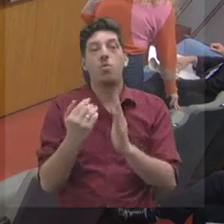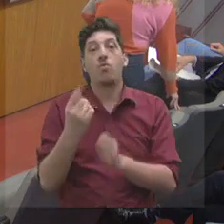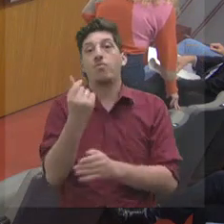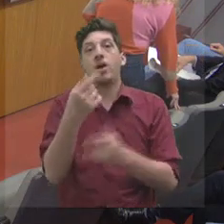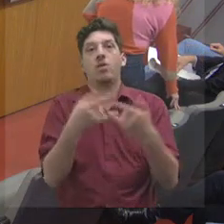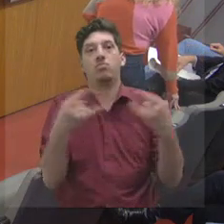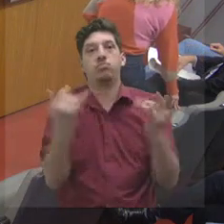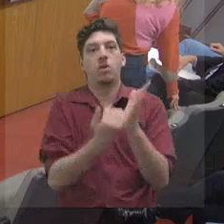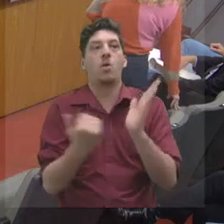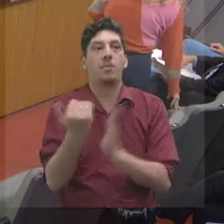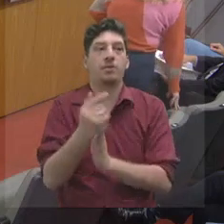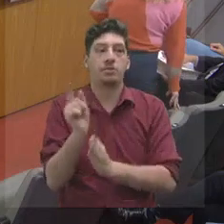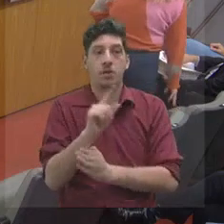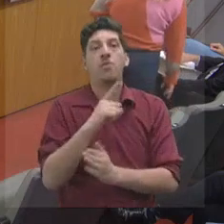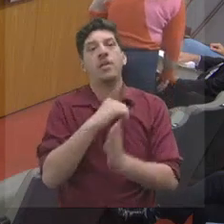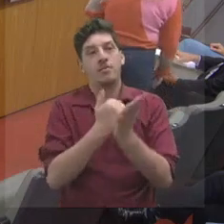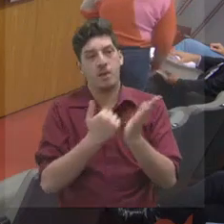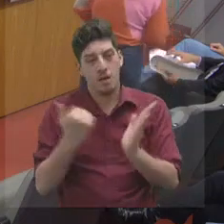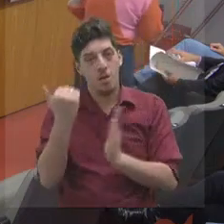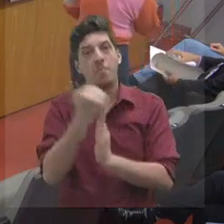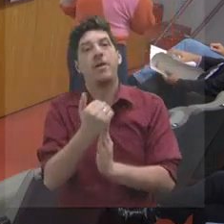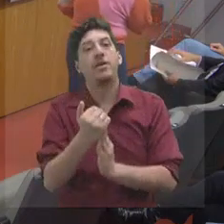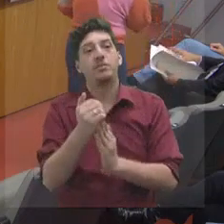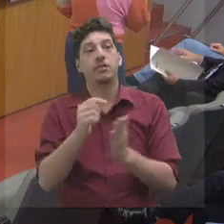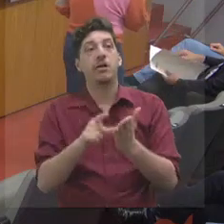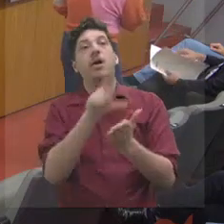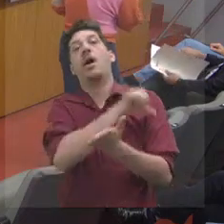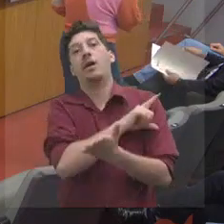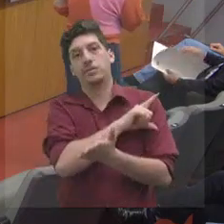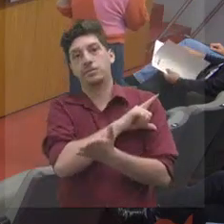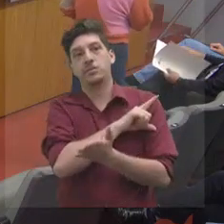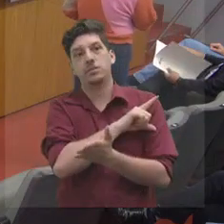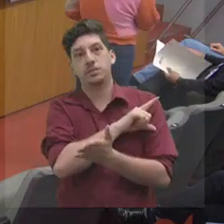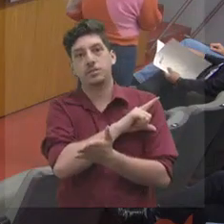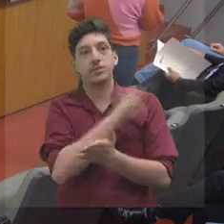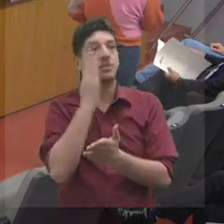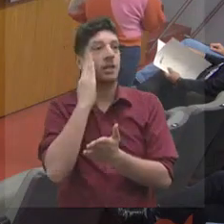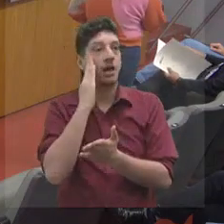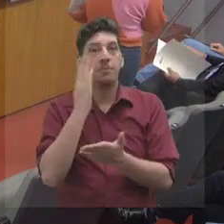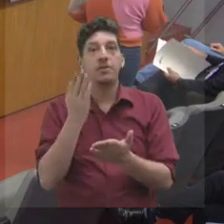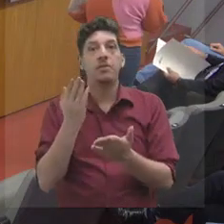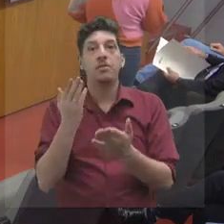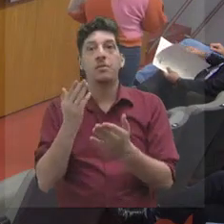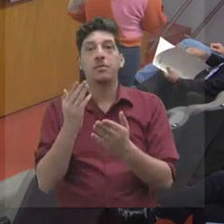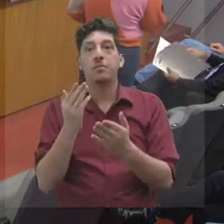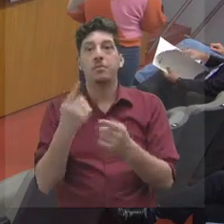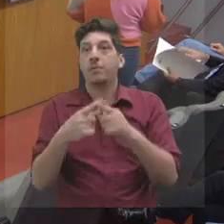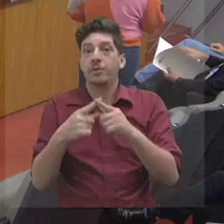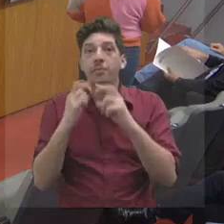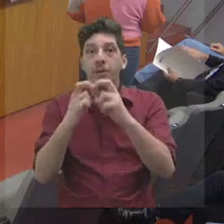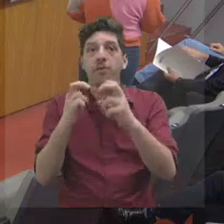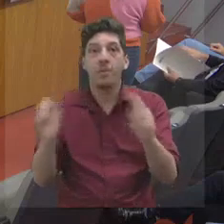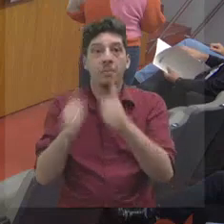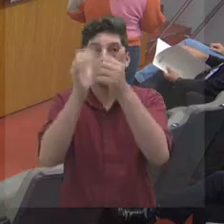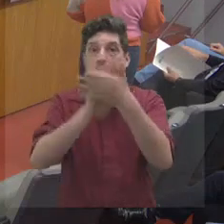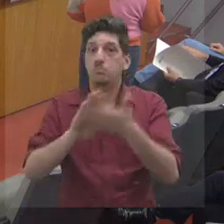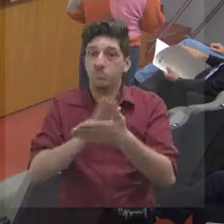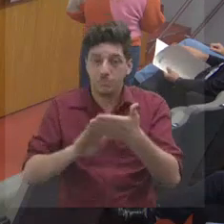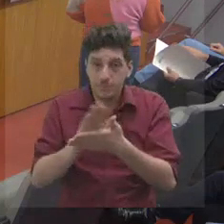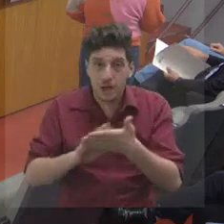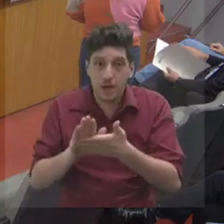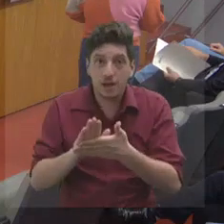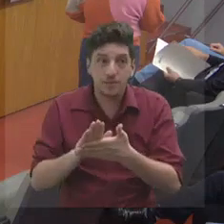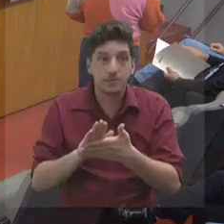o aumento da passagem acontecer antes que qualquer melhoria no metrô fosse feita pelas empresas que